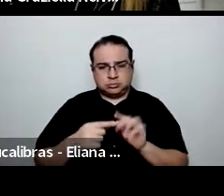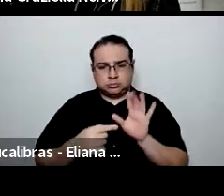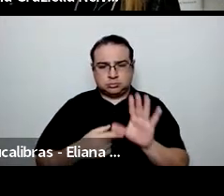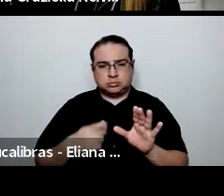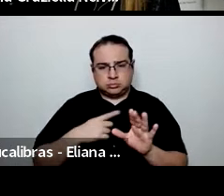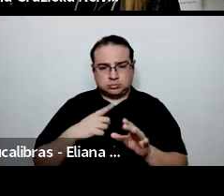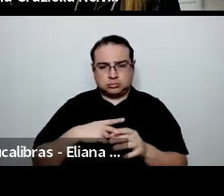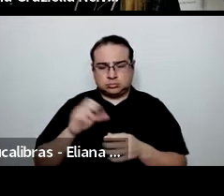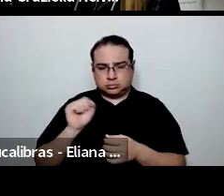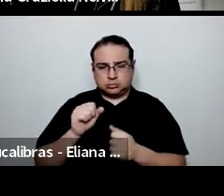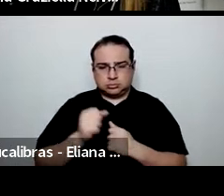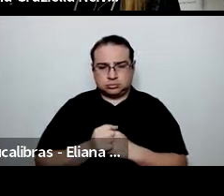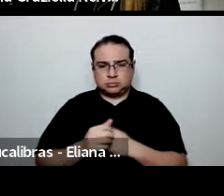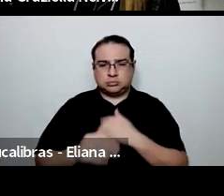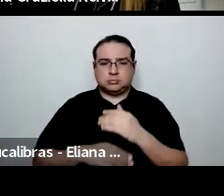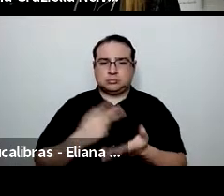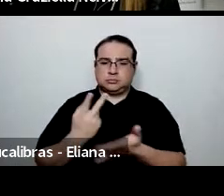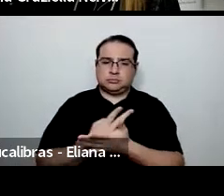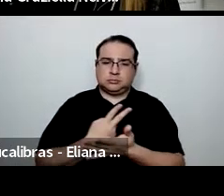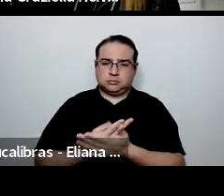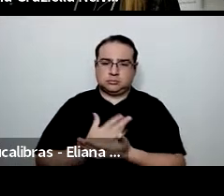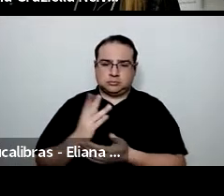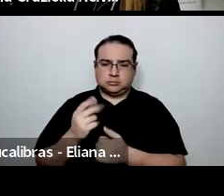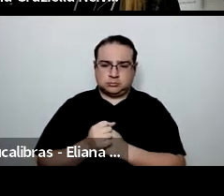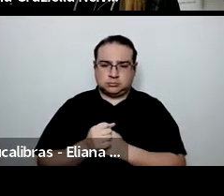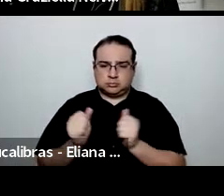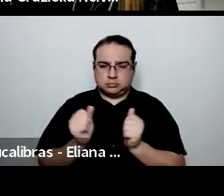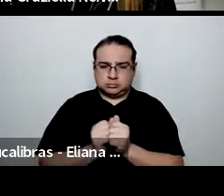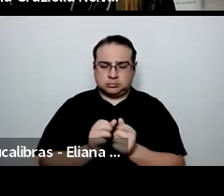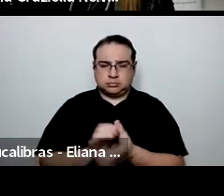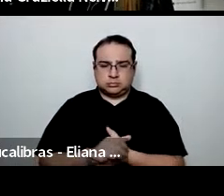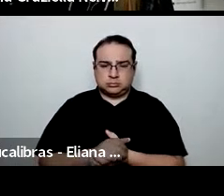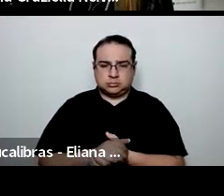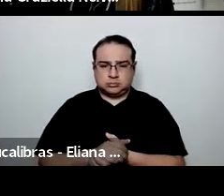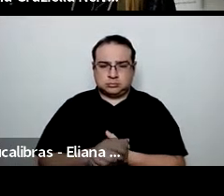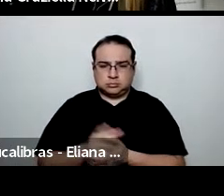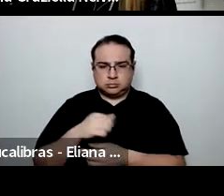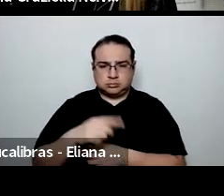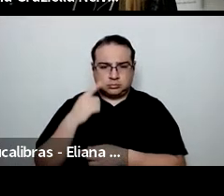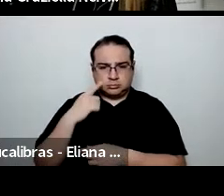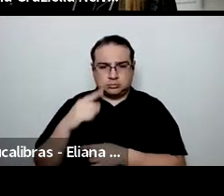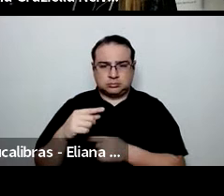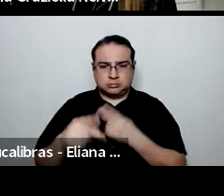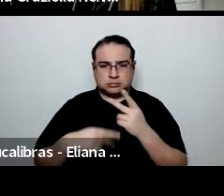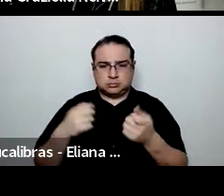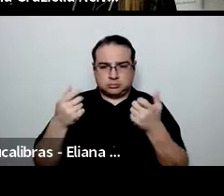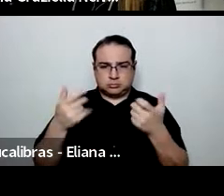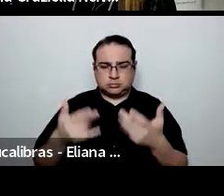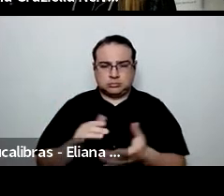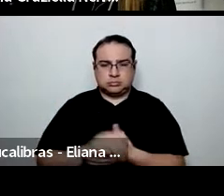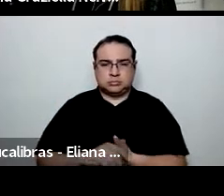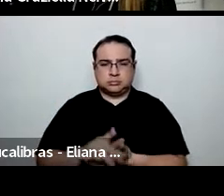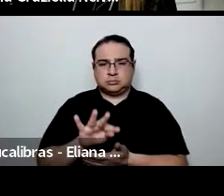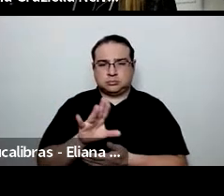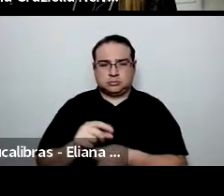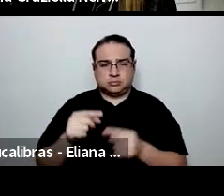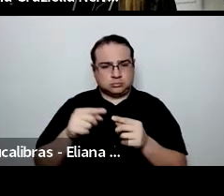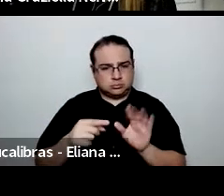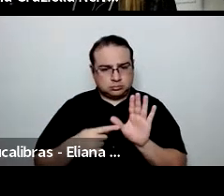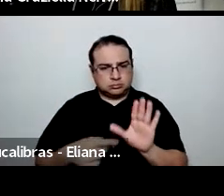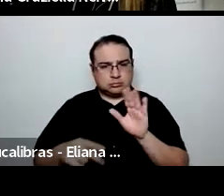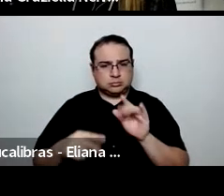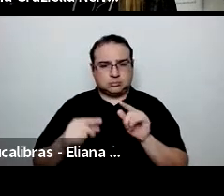ou sim verdadeiro abuso como exercício daquilo daquilo que nós vemos chamando de ato tipo de